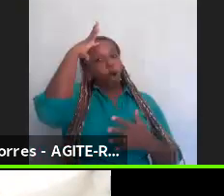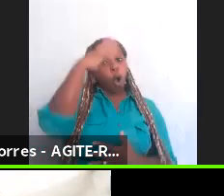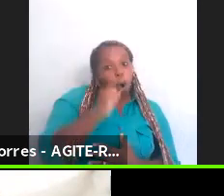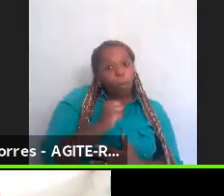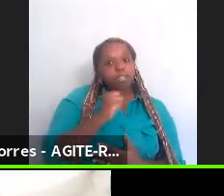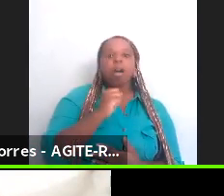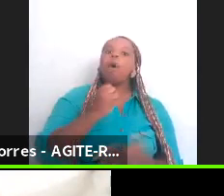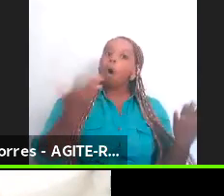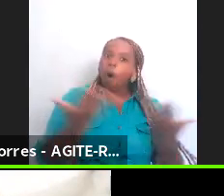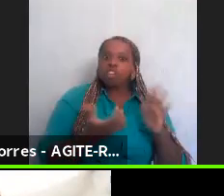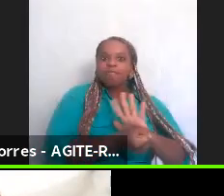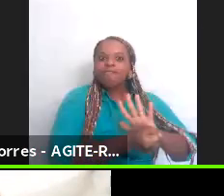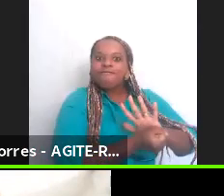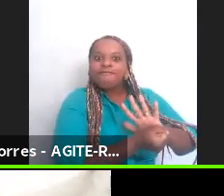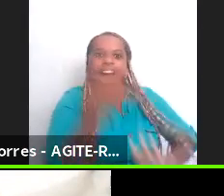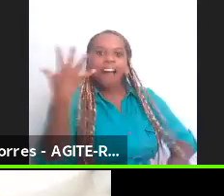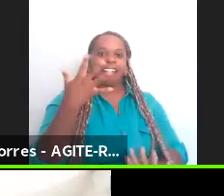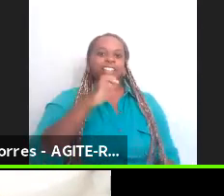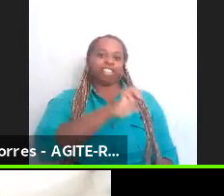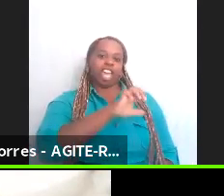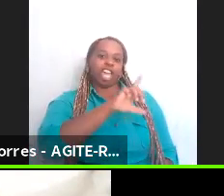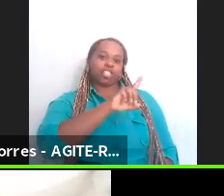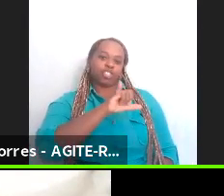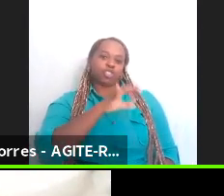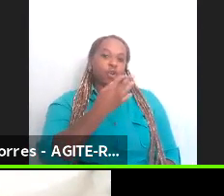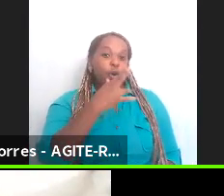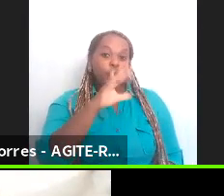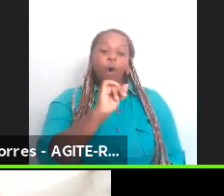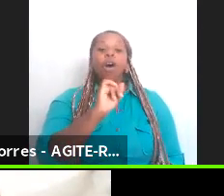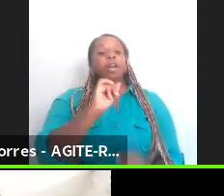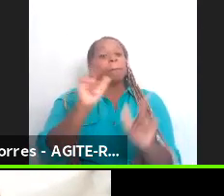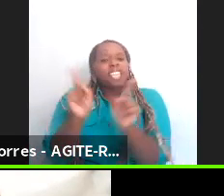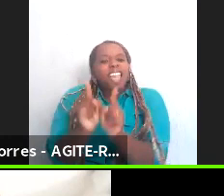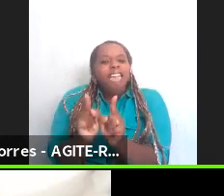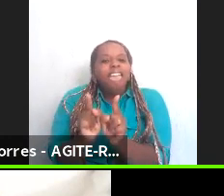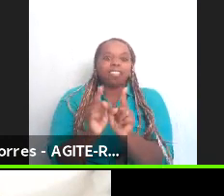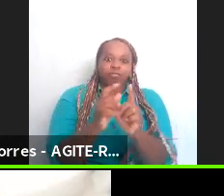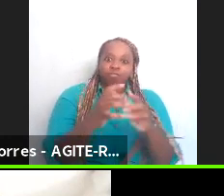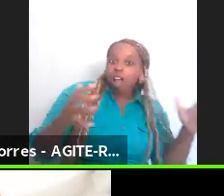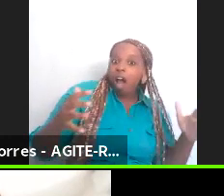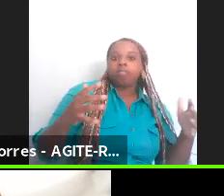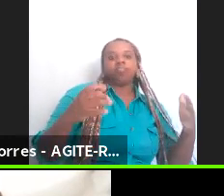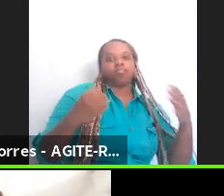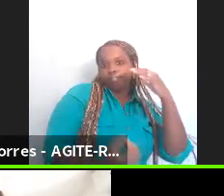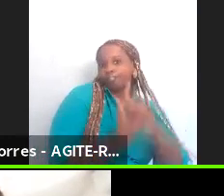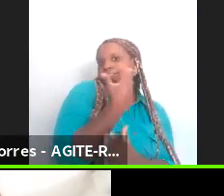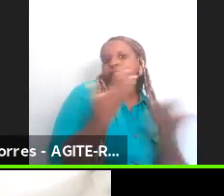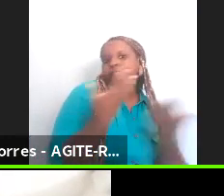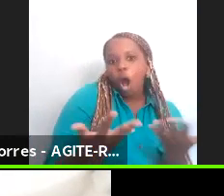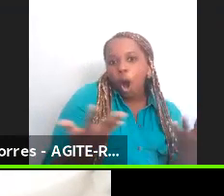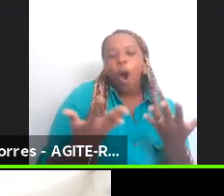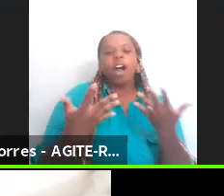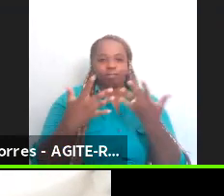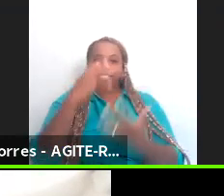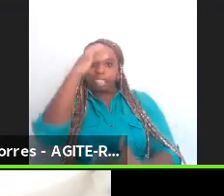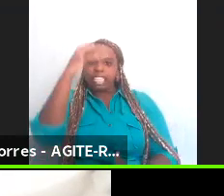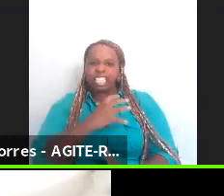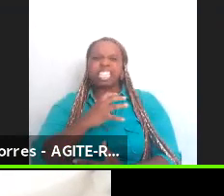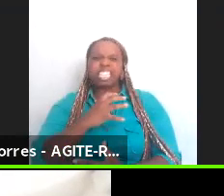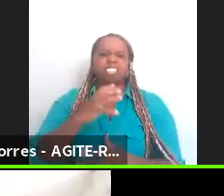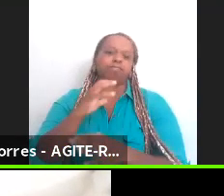tanta editora, né, tem editoras menores até surgindo no meio dessa crise. Então, entender minimamente o catálogo